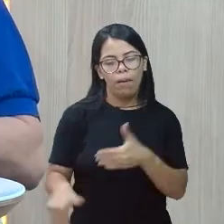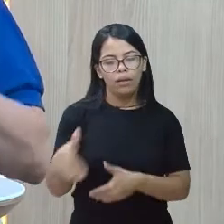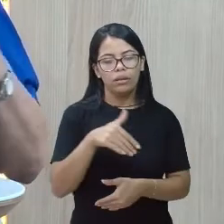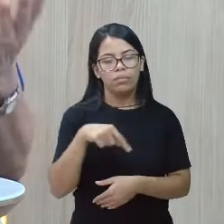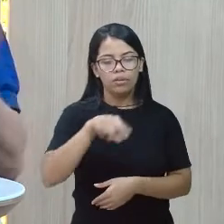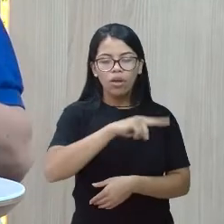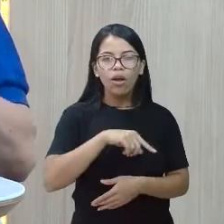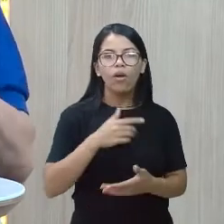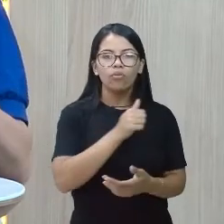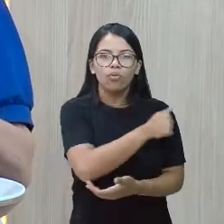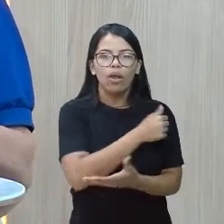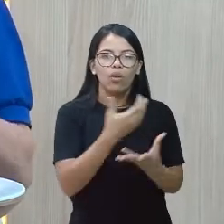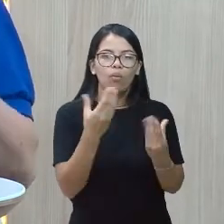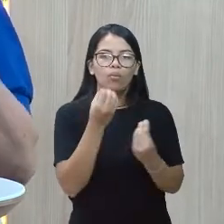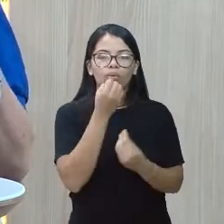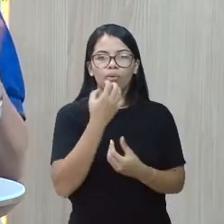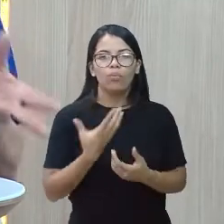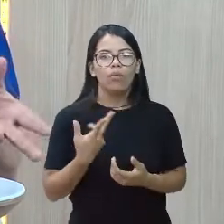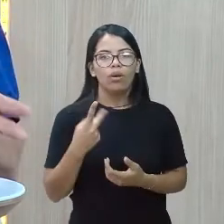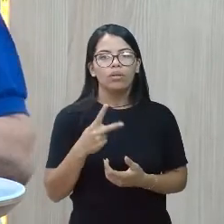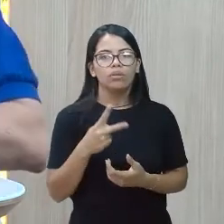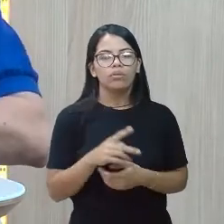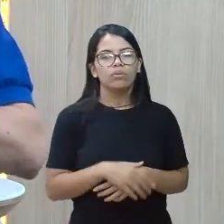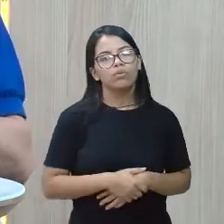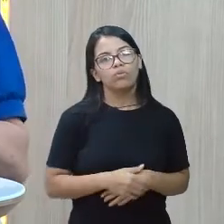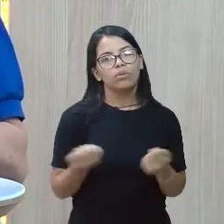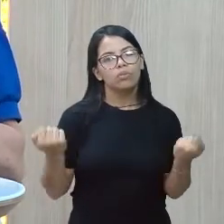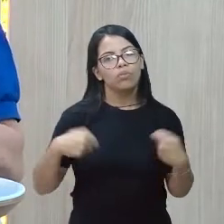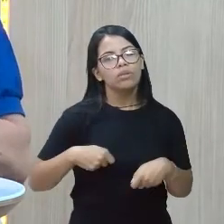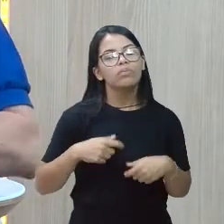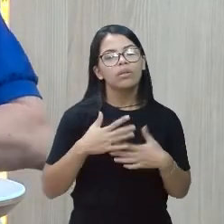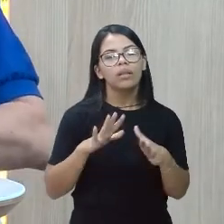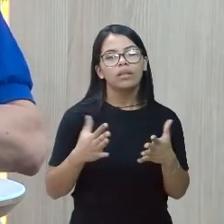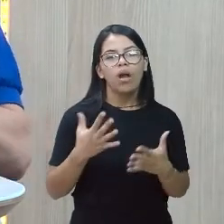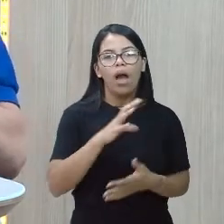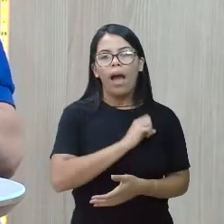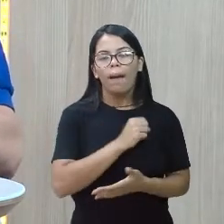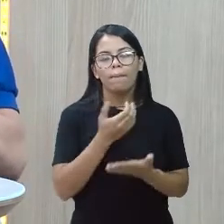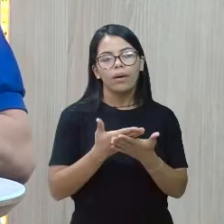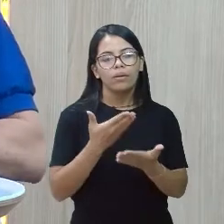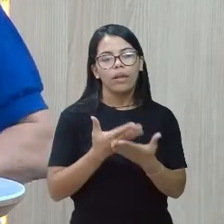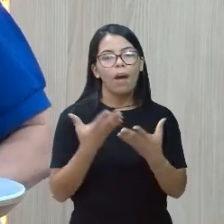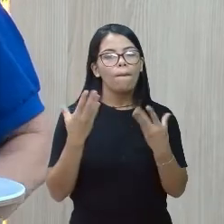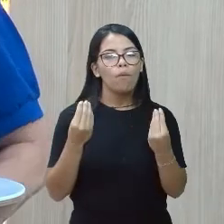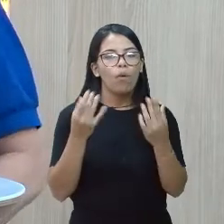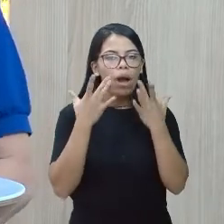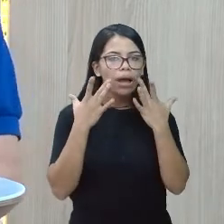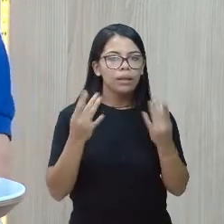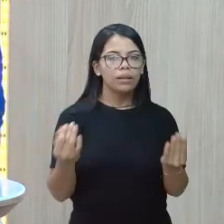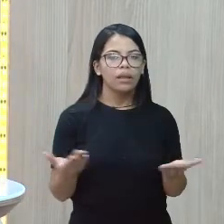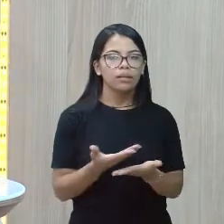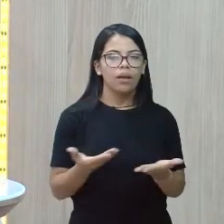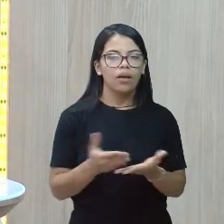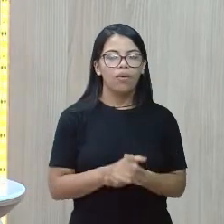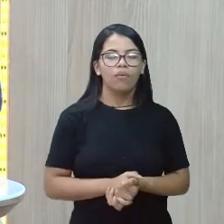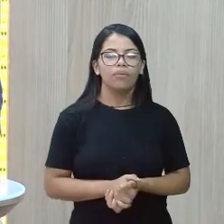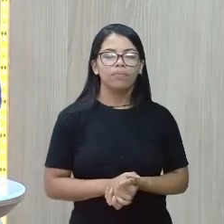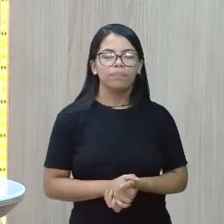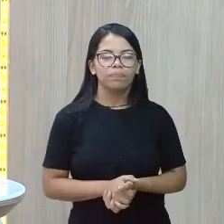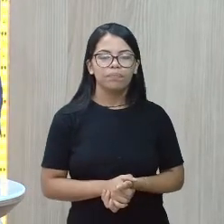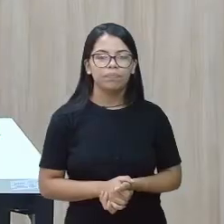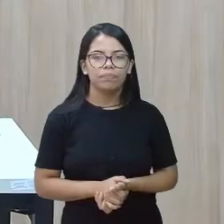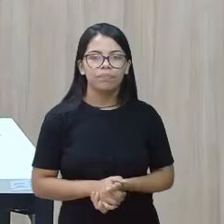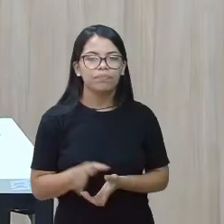boa. Então, cada um com suas ideias, com suas hipóteses, estão adorando essa aula, professora, estão bem atentos a essa aula de hoje.